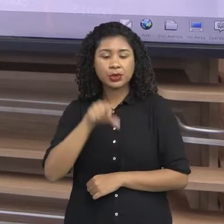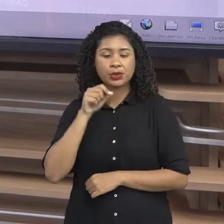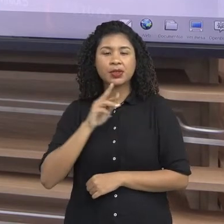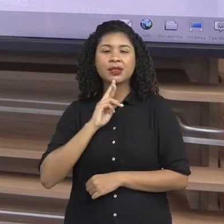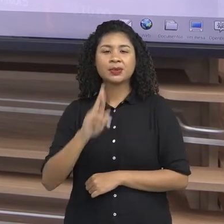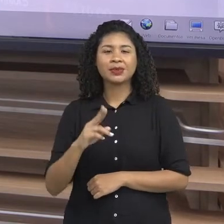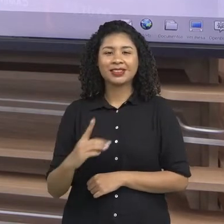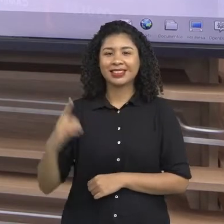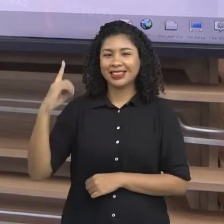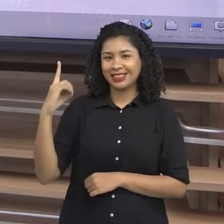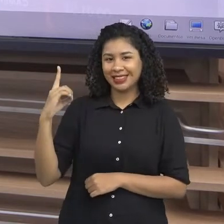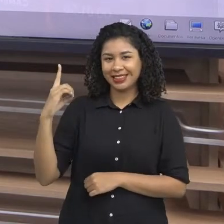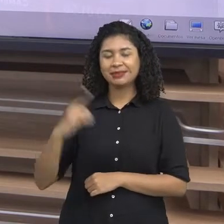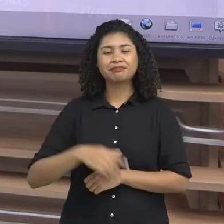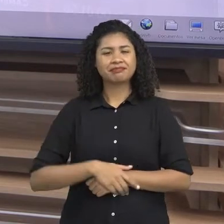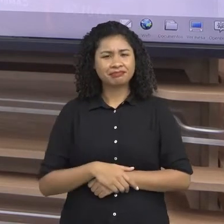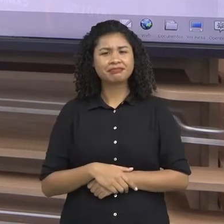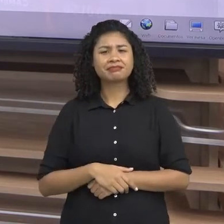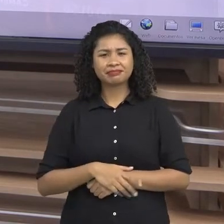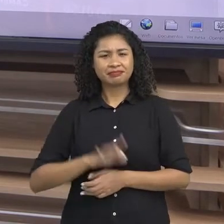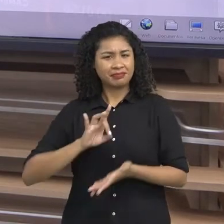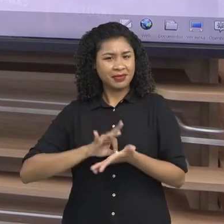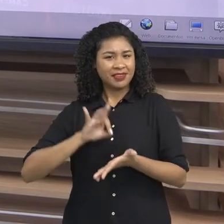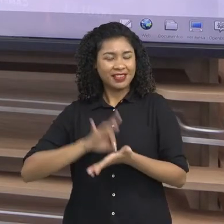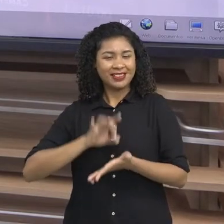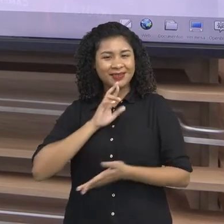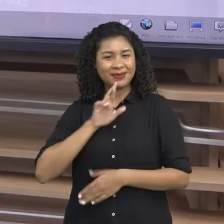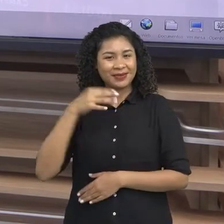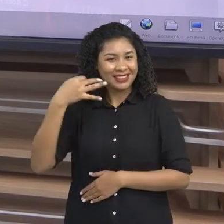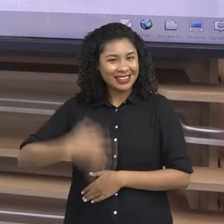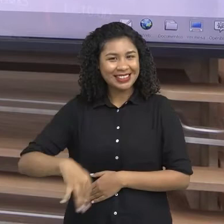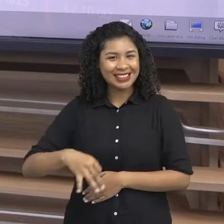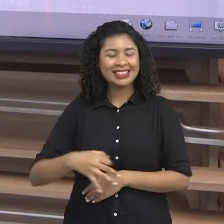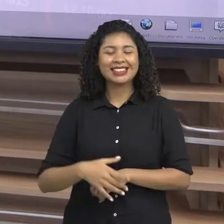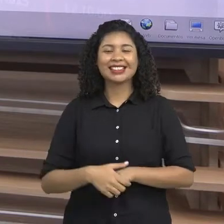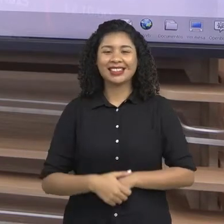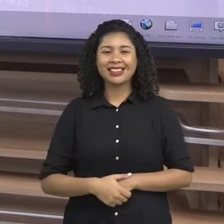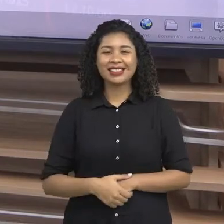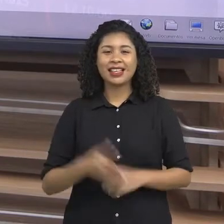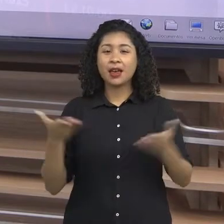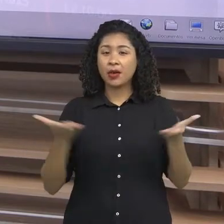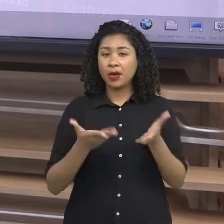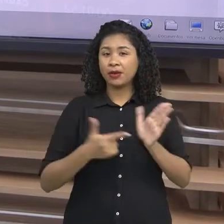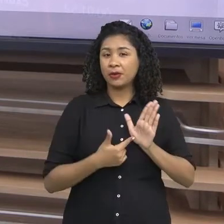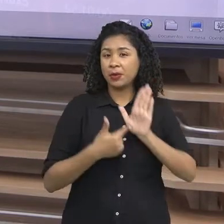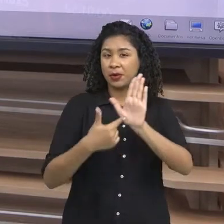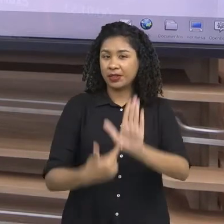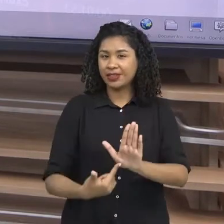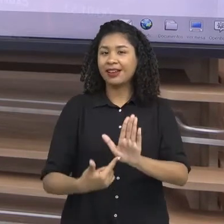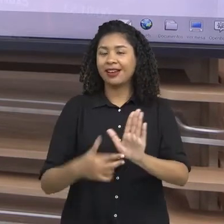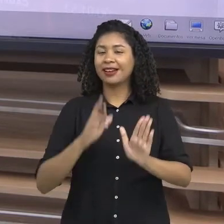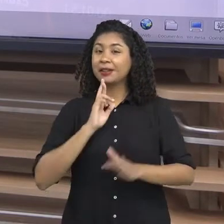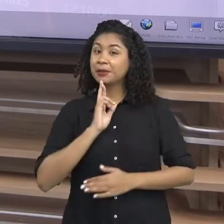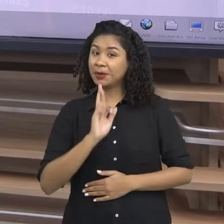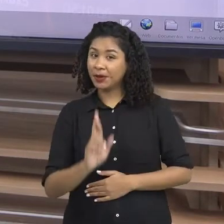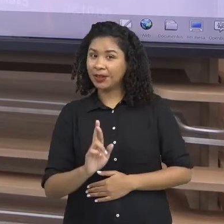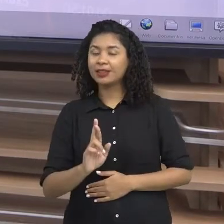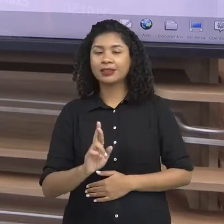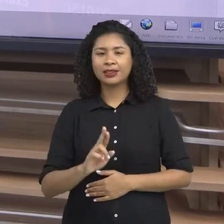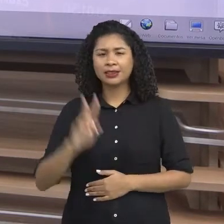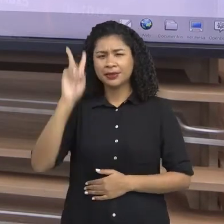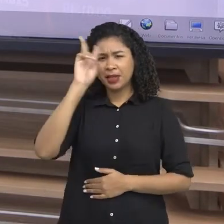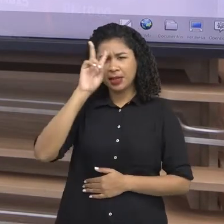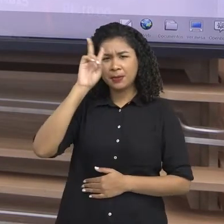D, né, que realmente é aí a nossa alternativa correta. A gente vai mostrar aí para vocês o nosso gabarito e vamos